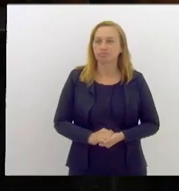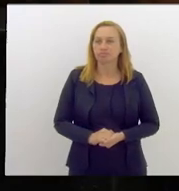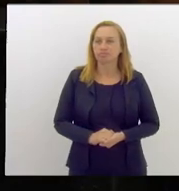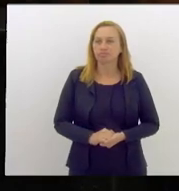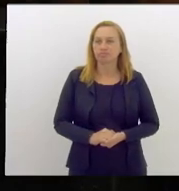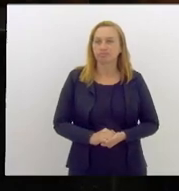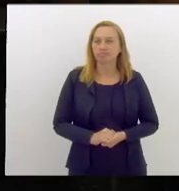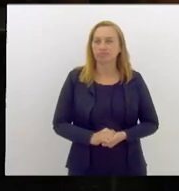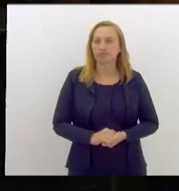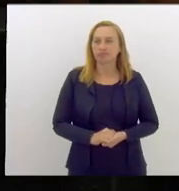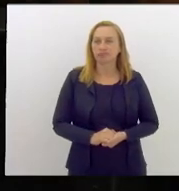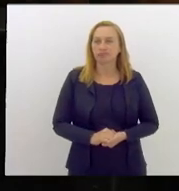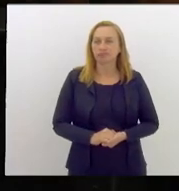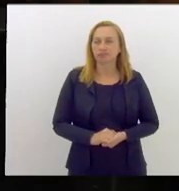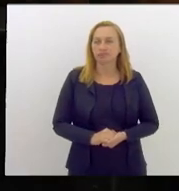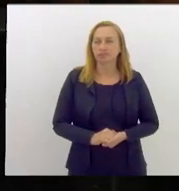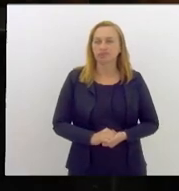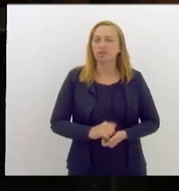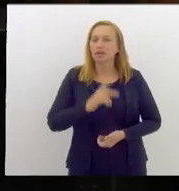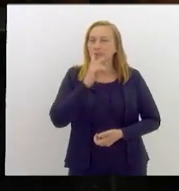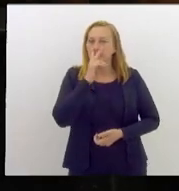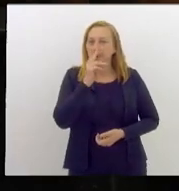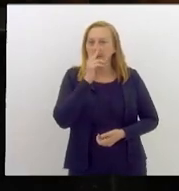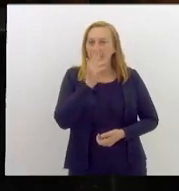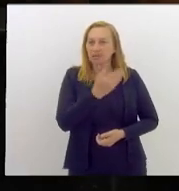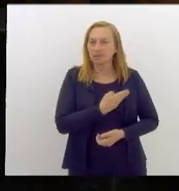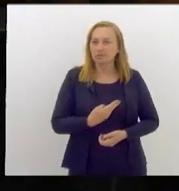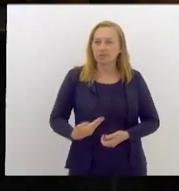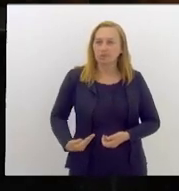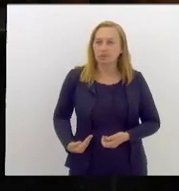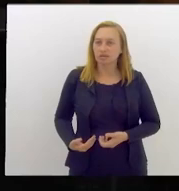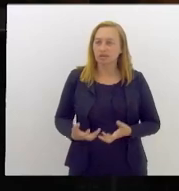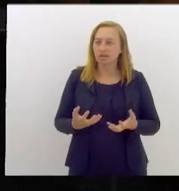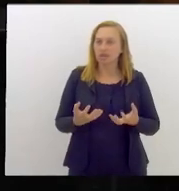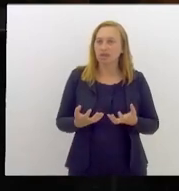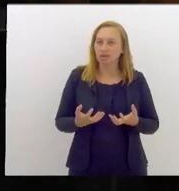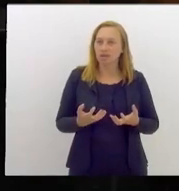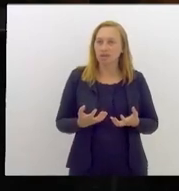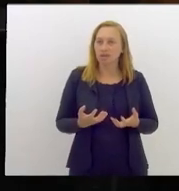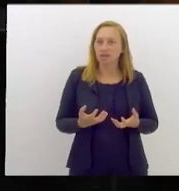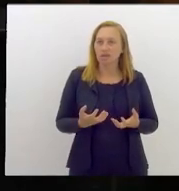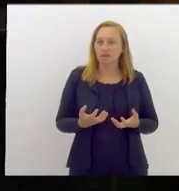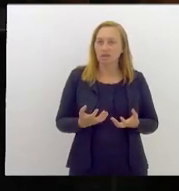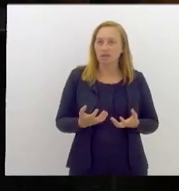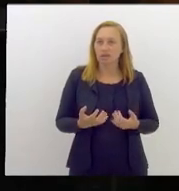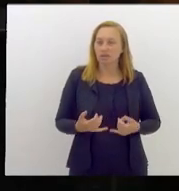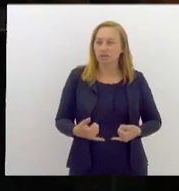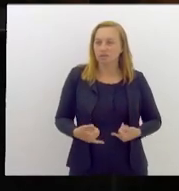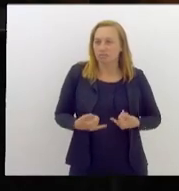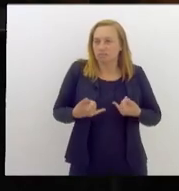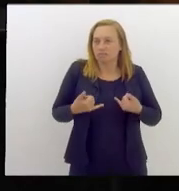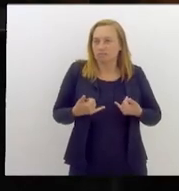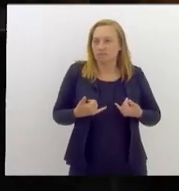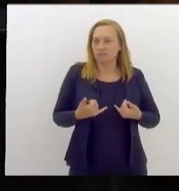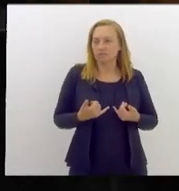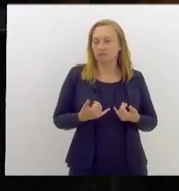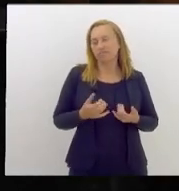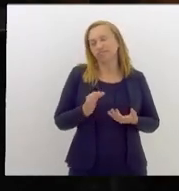sinistrose Ele parece que quer se auto implodir e com Isso